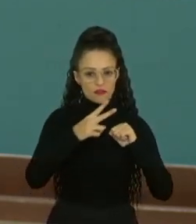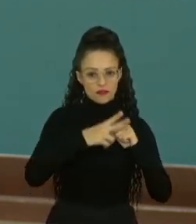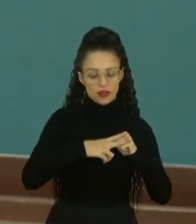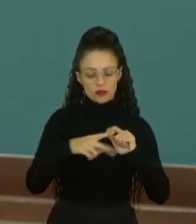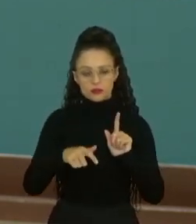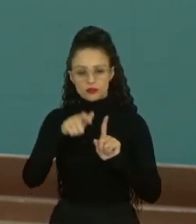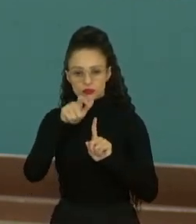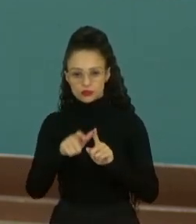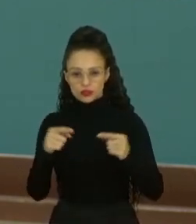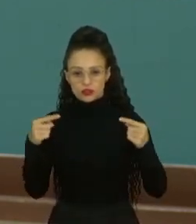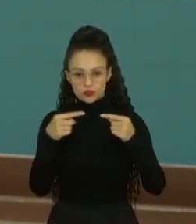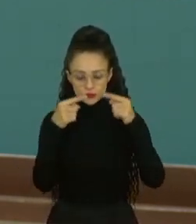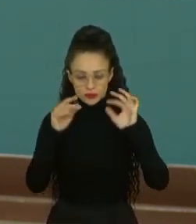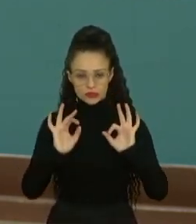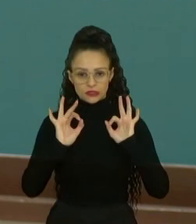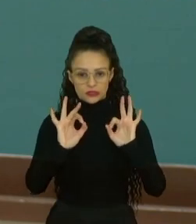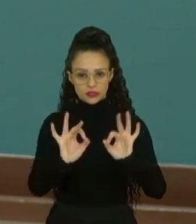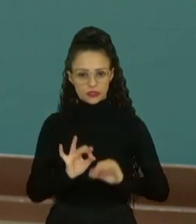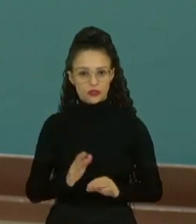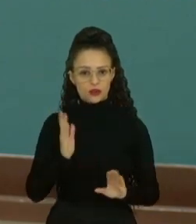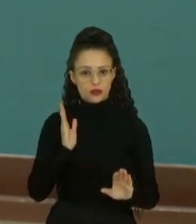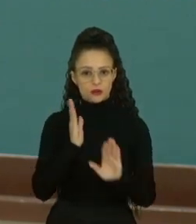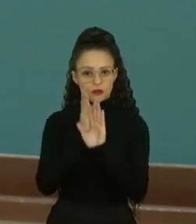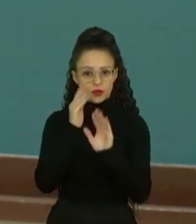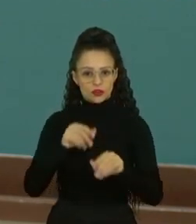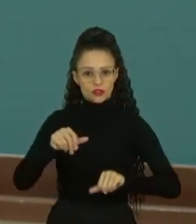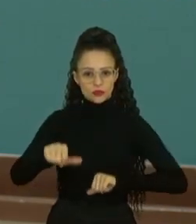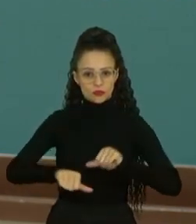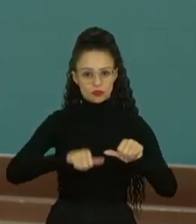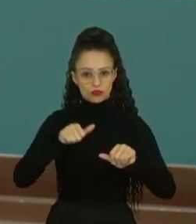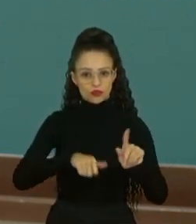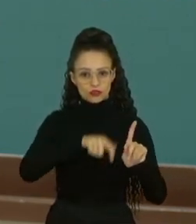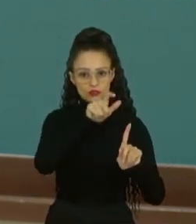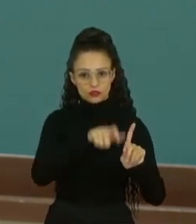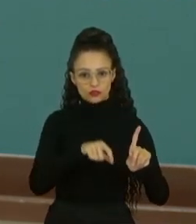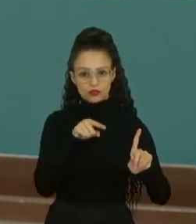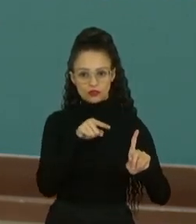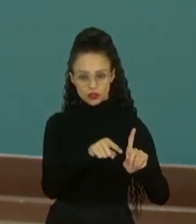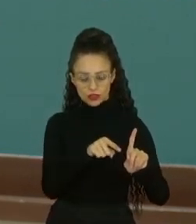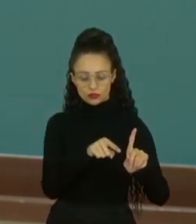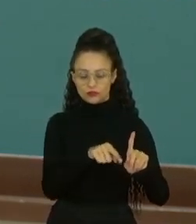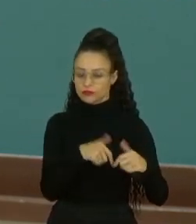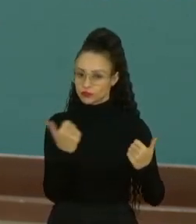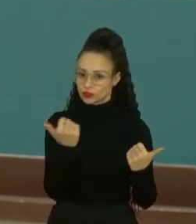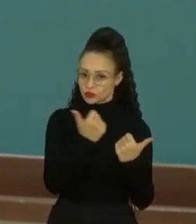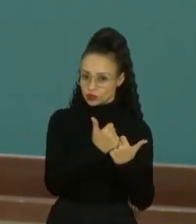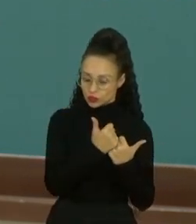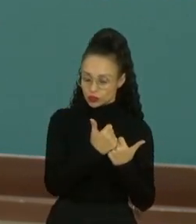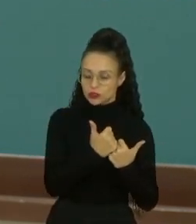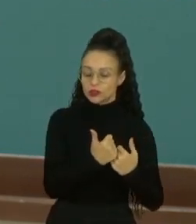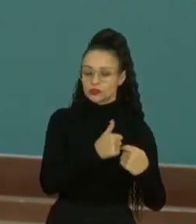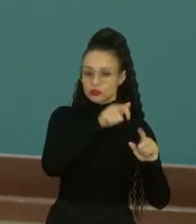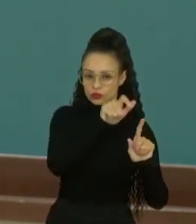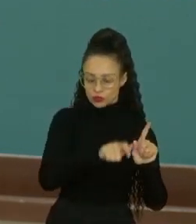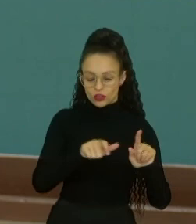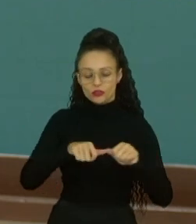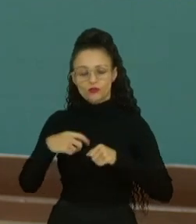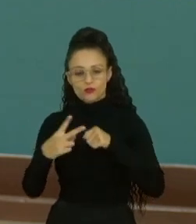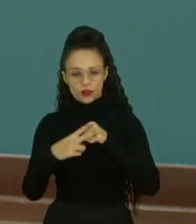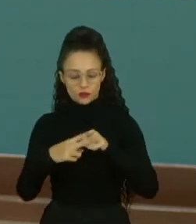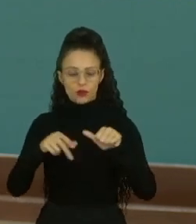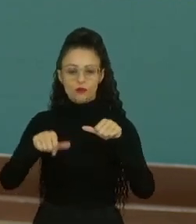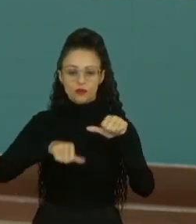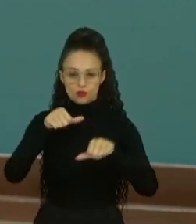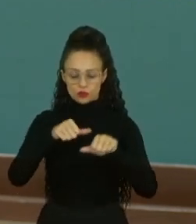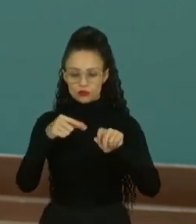no meu enunciado, no meu trecho, por conta dessa modificação do sujeito. Logo, modificando o sujeito, o verbo altera a